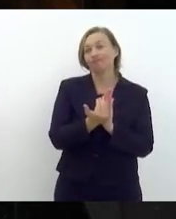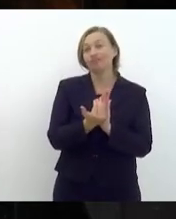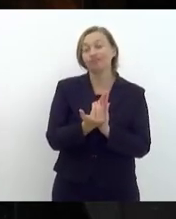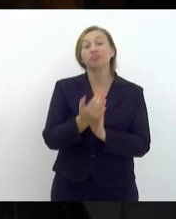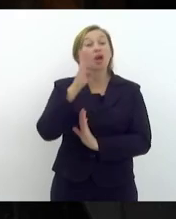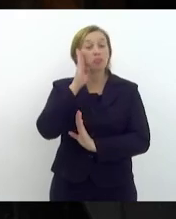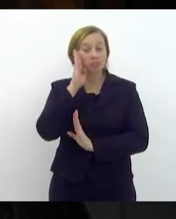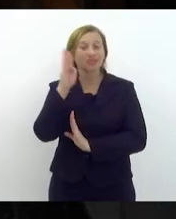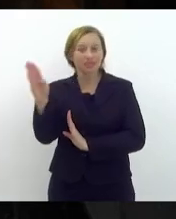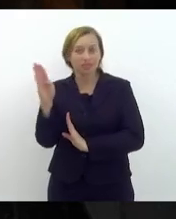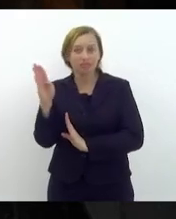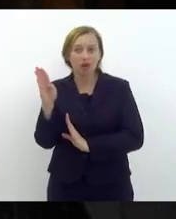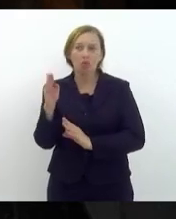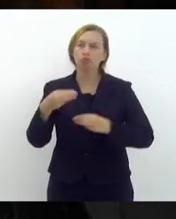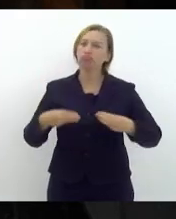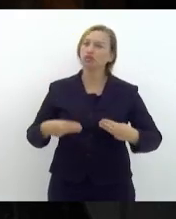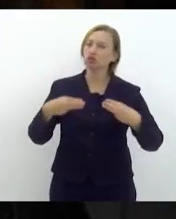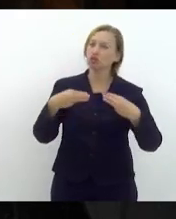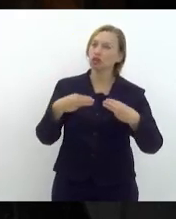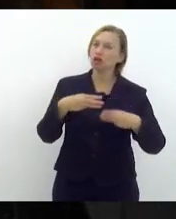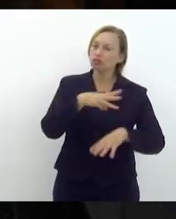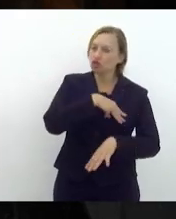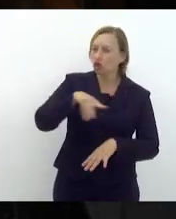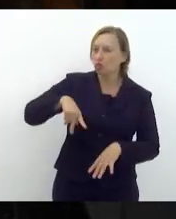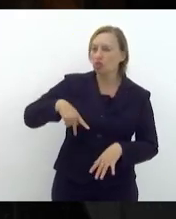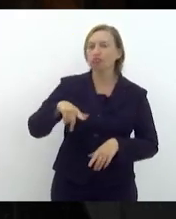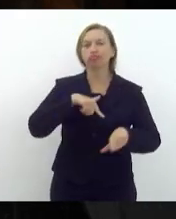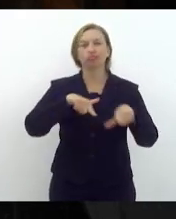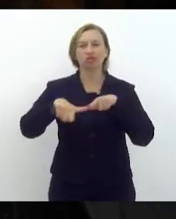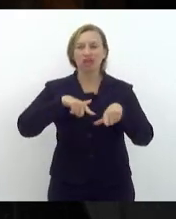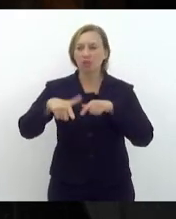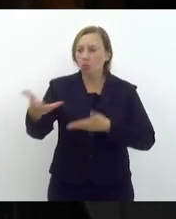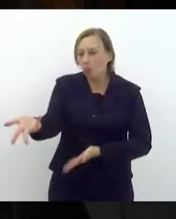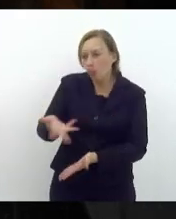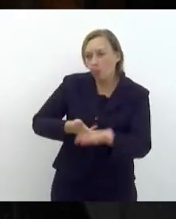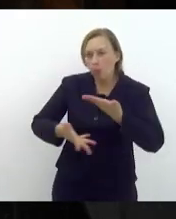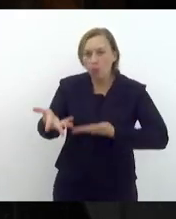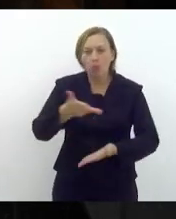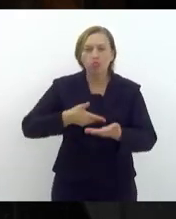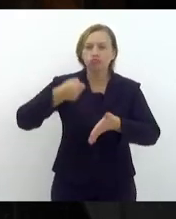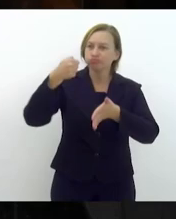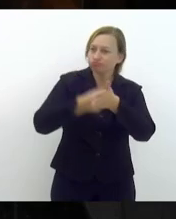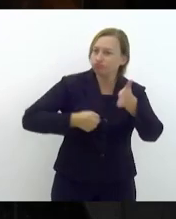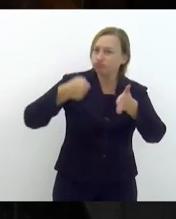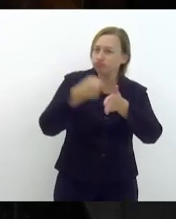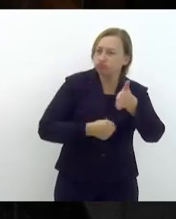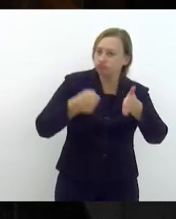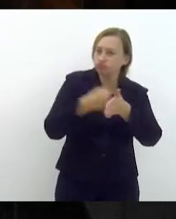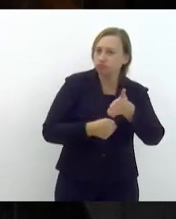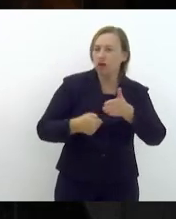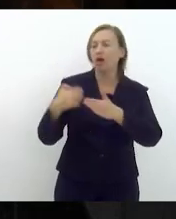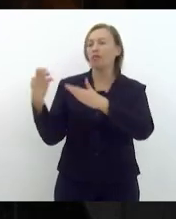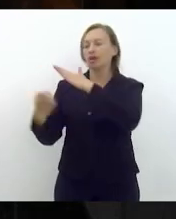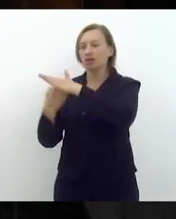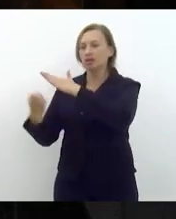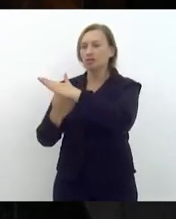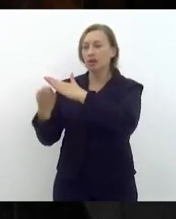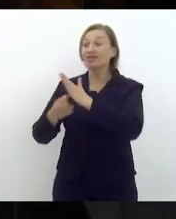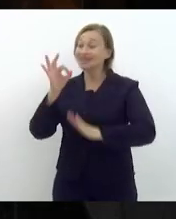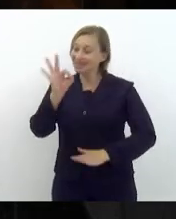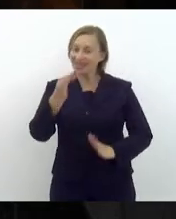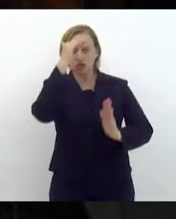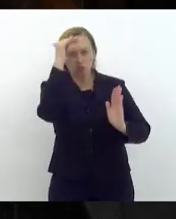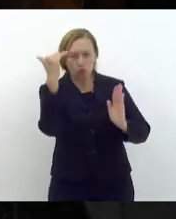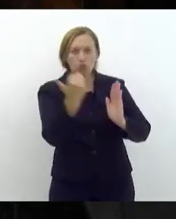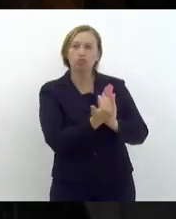é fundamental e o Ministério Público do trabalho vem sendo parceiro nessa luta para que as empresas possam de fato